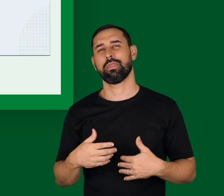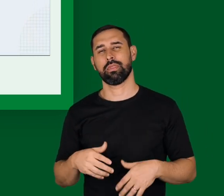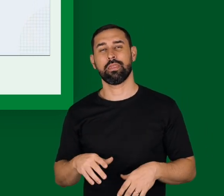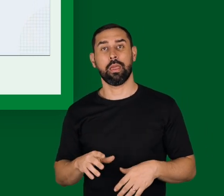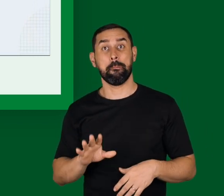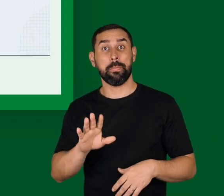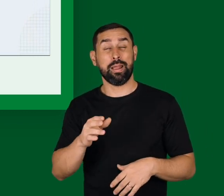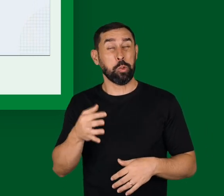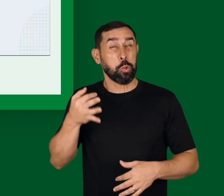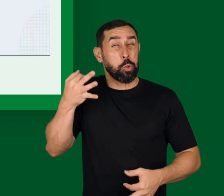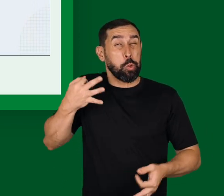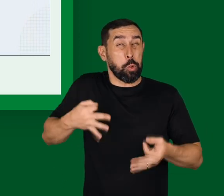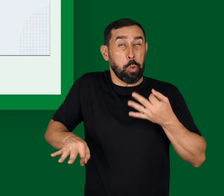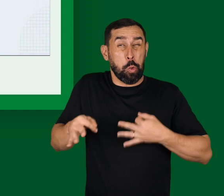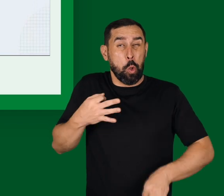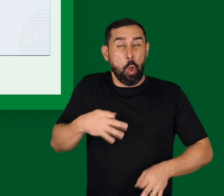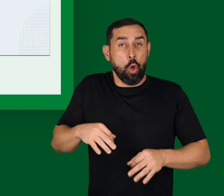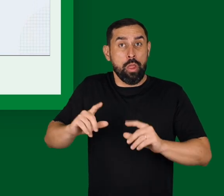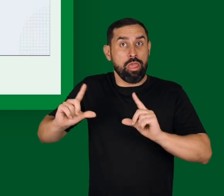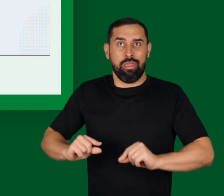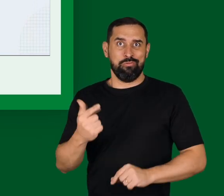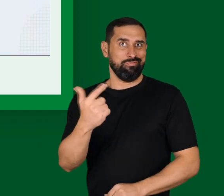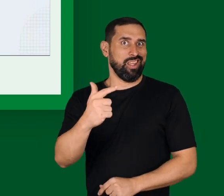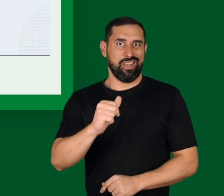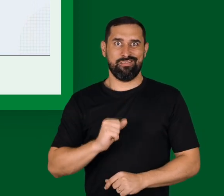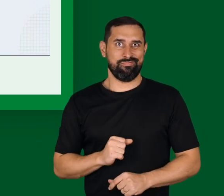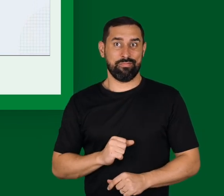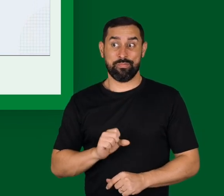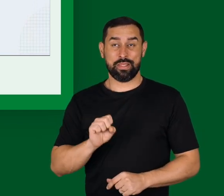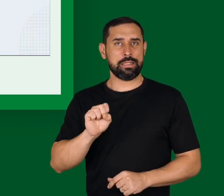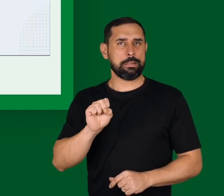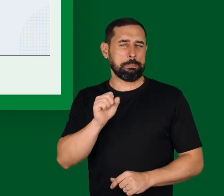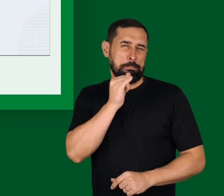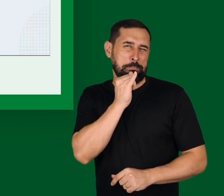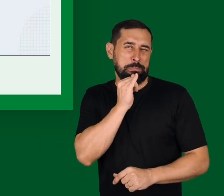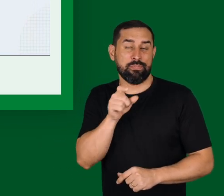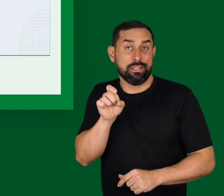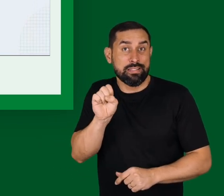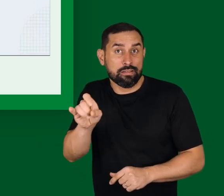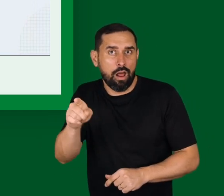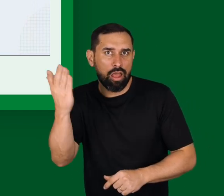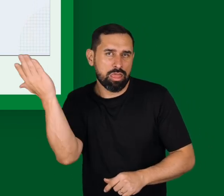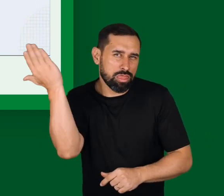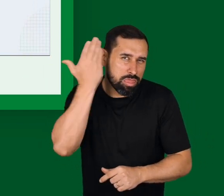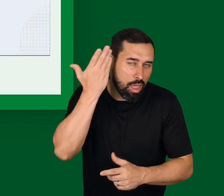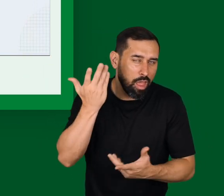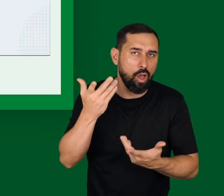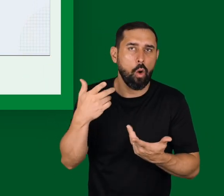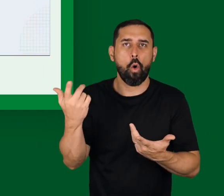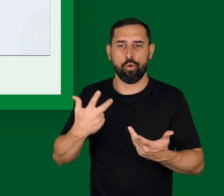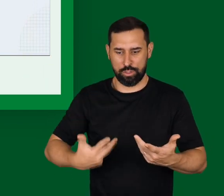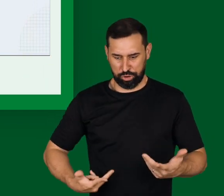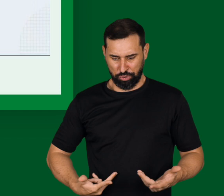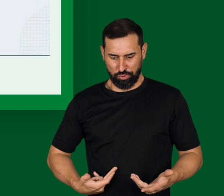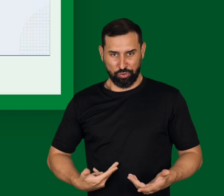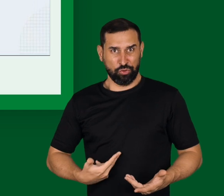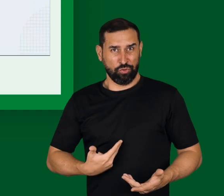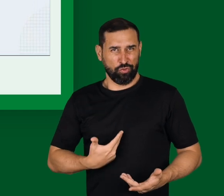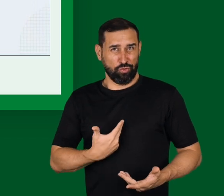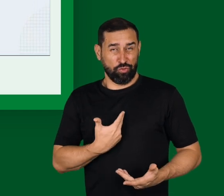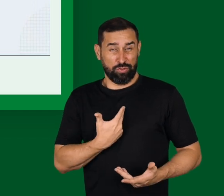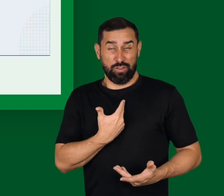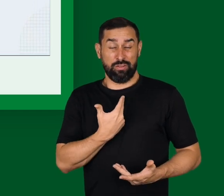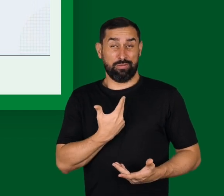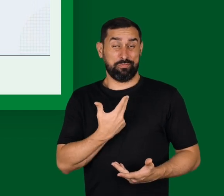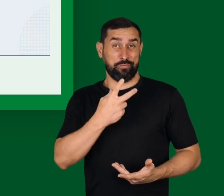baixas, associado ao Precedex, que ele relaxa a criança, mas lembrar que ele não tira a dor. Então, se a gente está diante